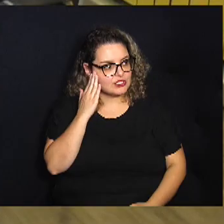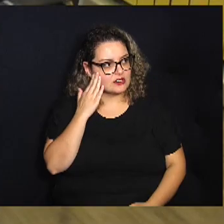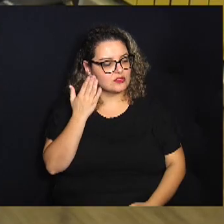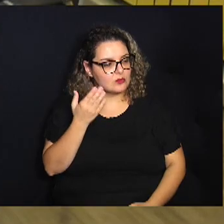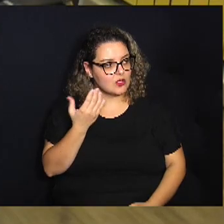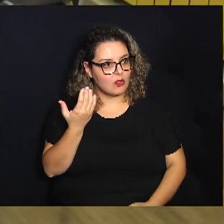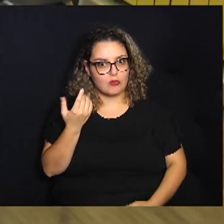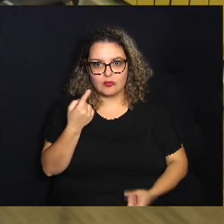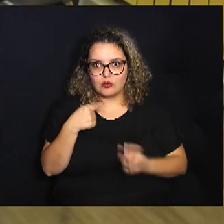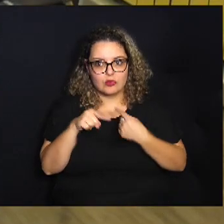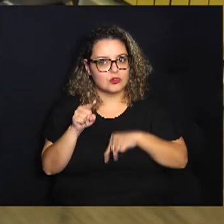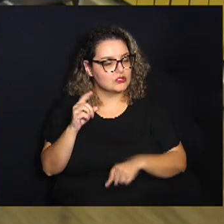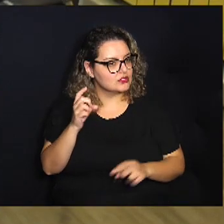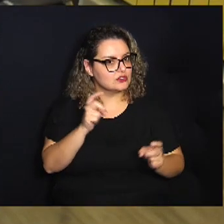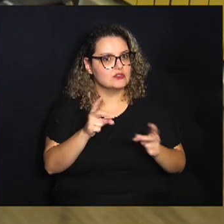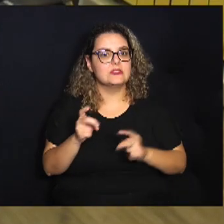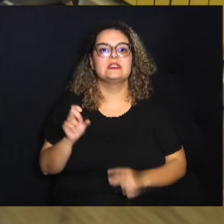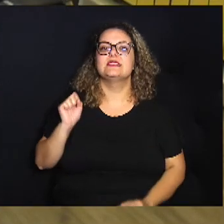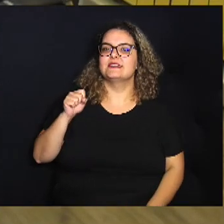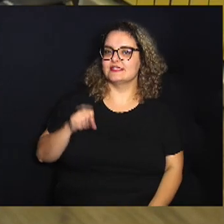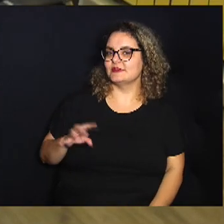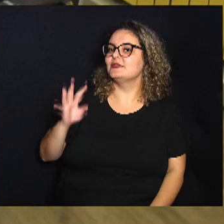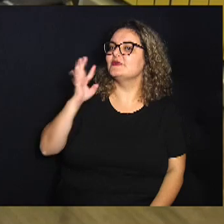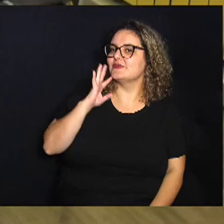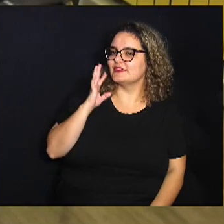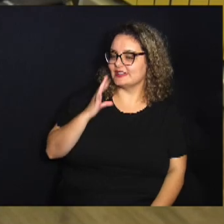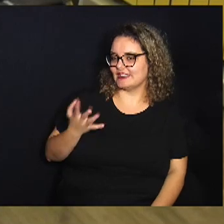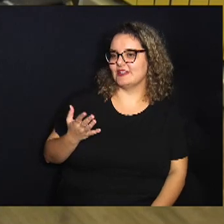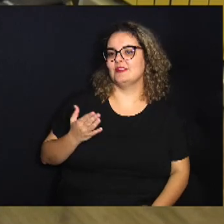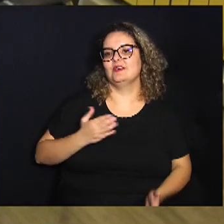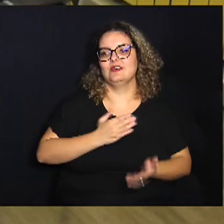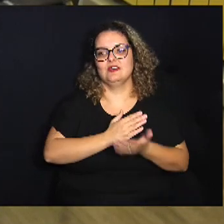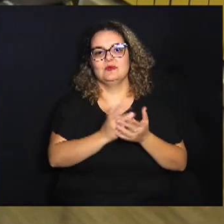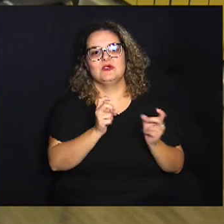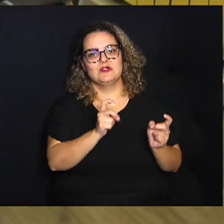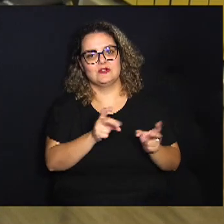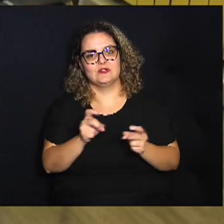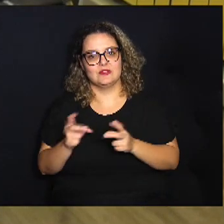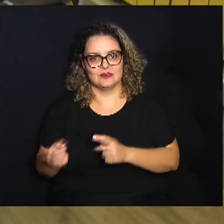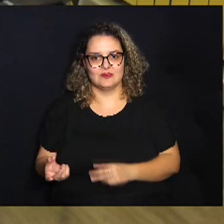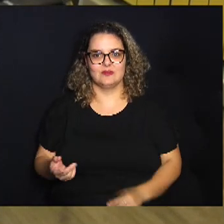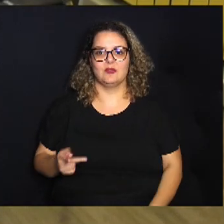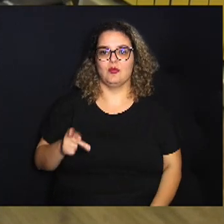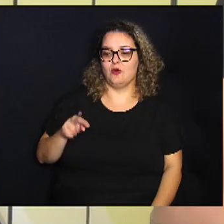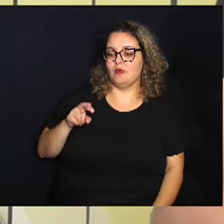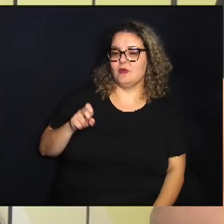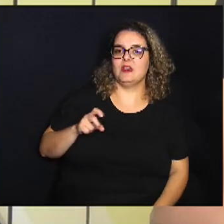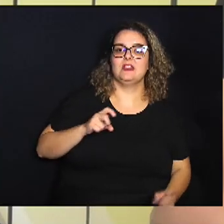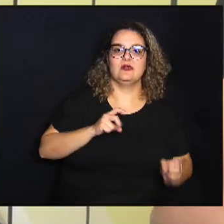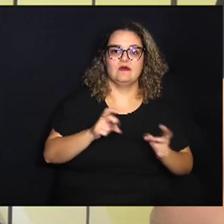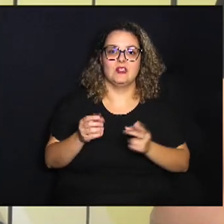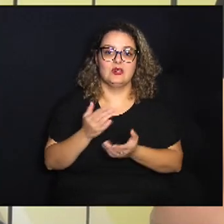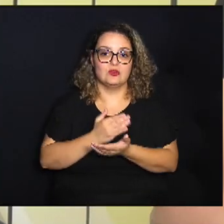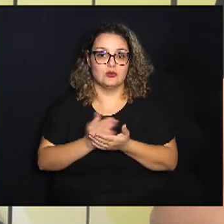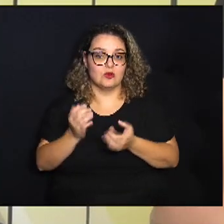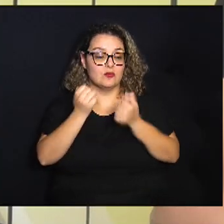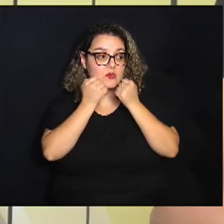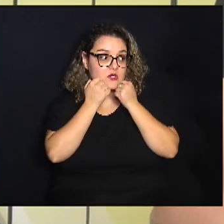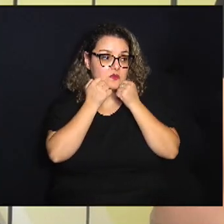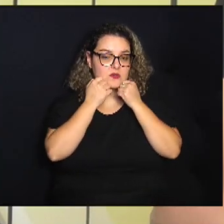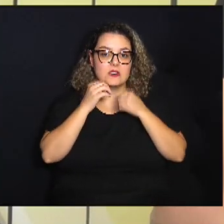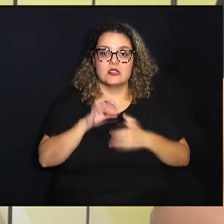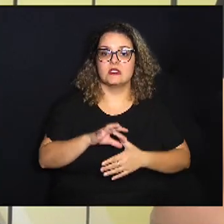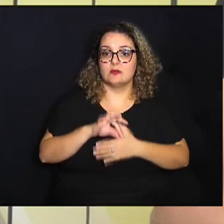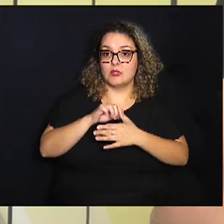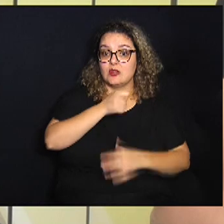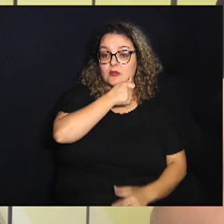Tá, foi super legal. A gente começou a vender o livro em pré-venda, né, no comecinho de junho, e hoje ele lidera na Amazon